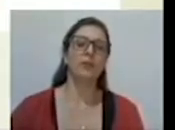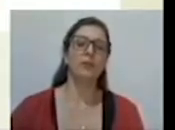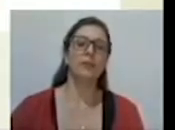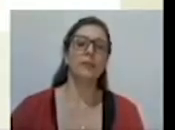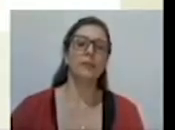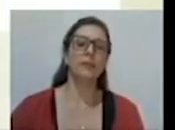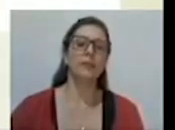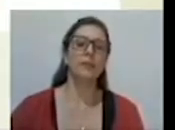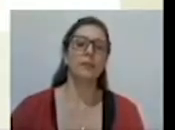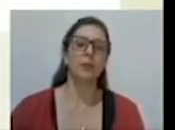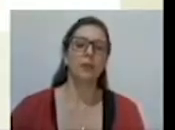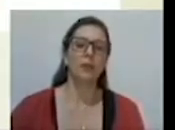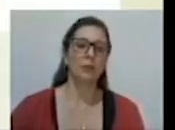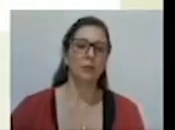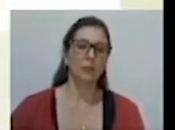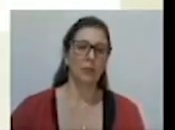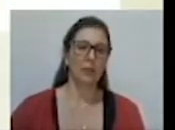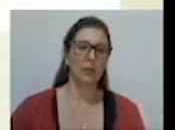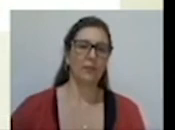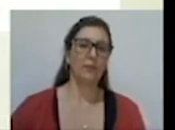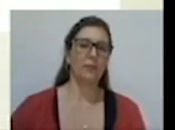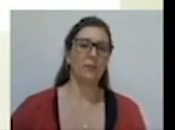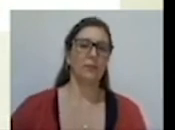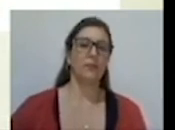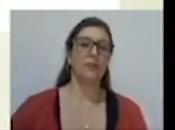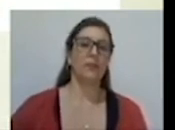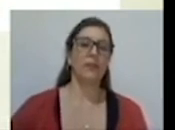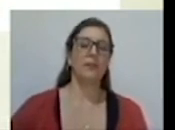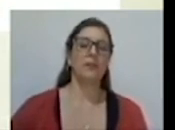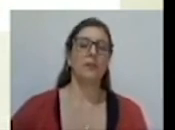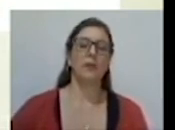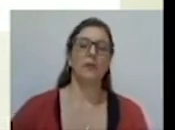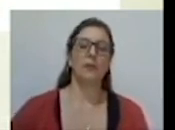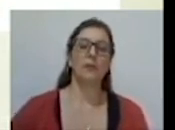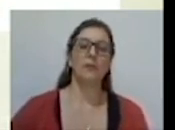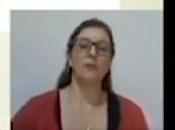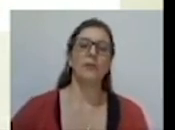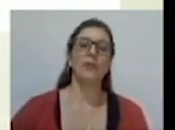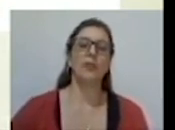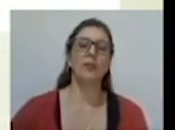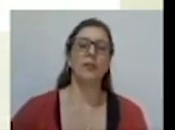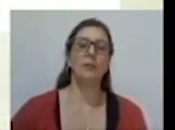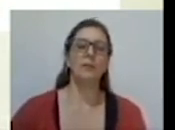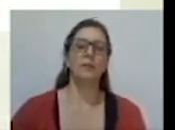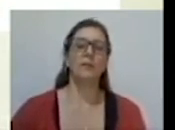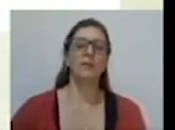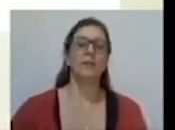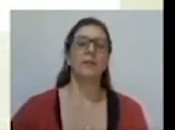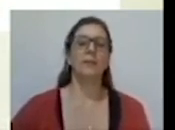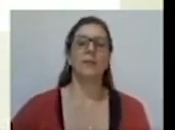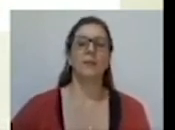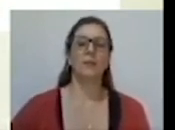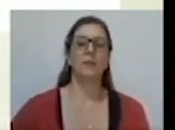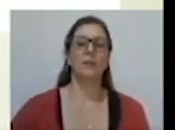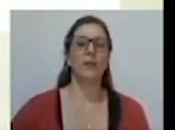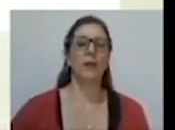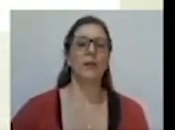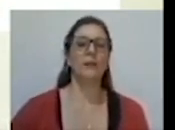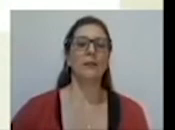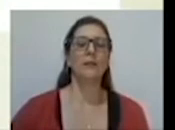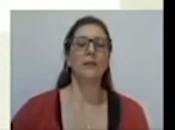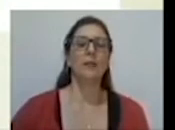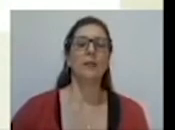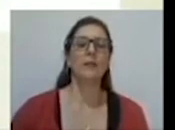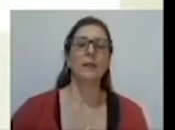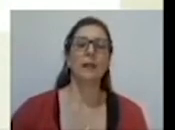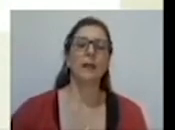desse sangue. Os nutrientes utilizados pelo coração, eles chegam através das artérias coronárias,